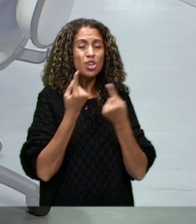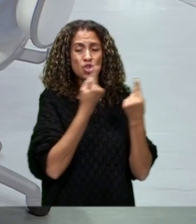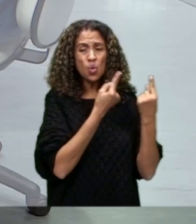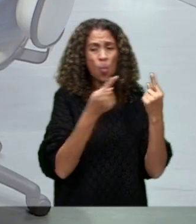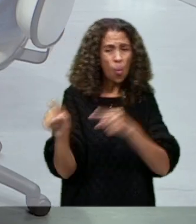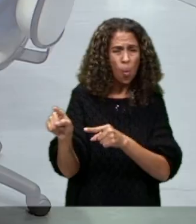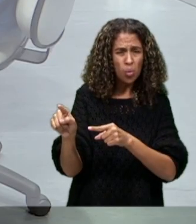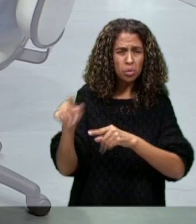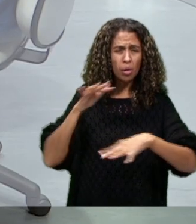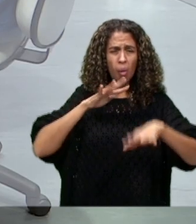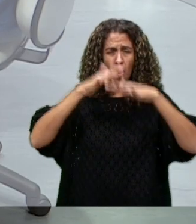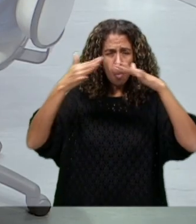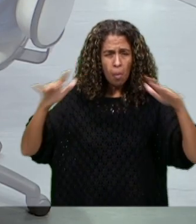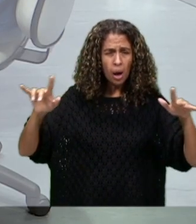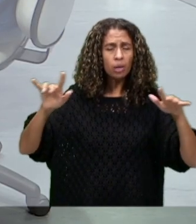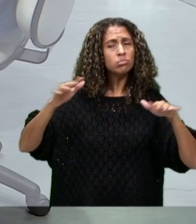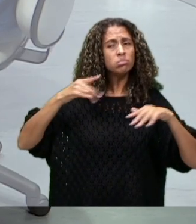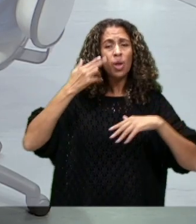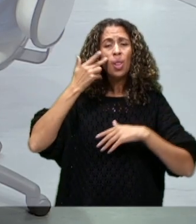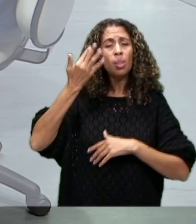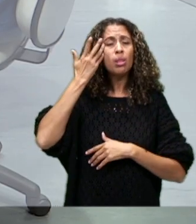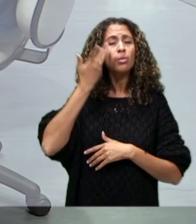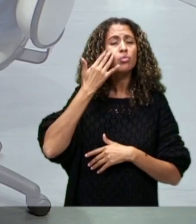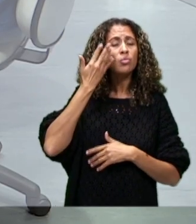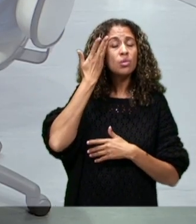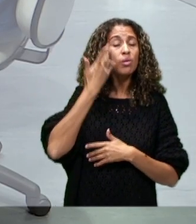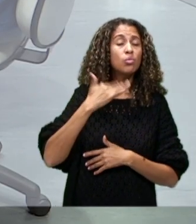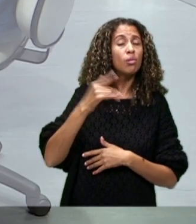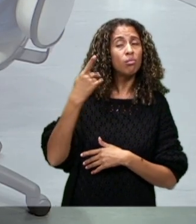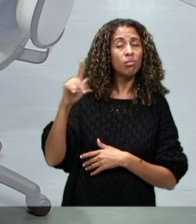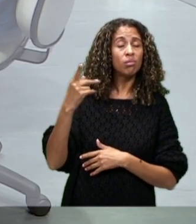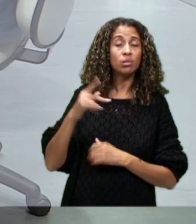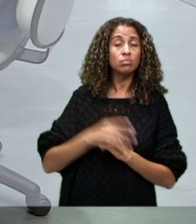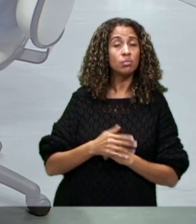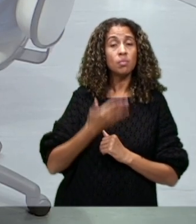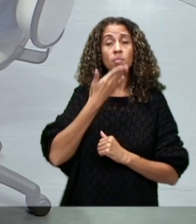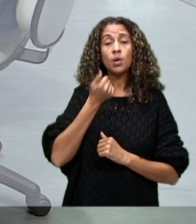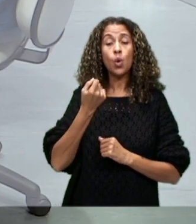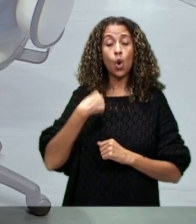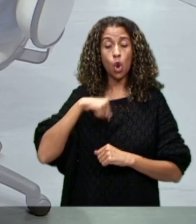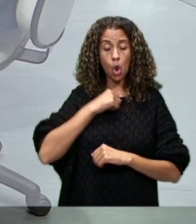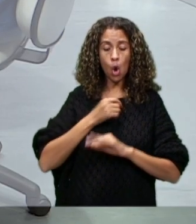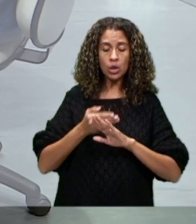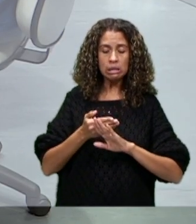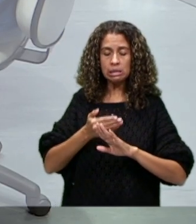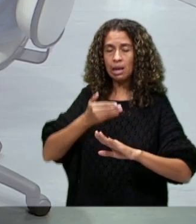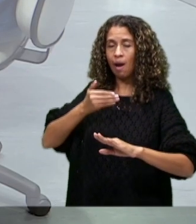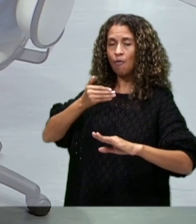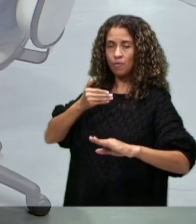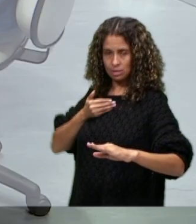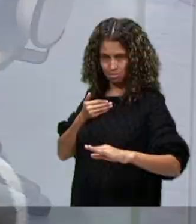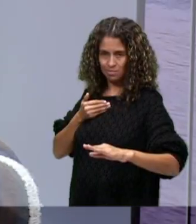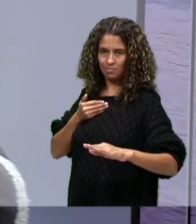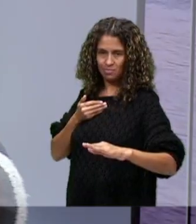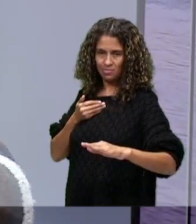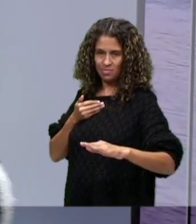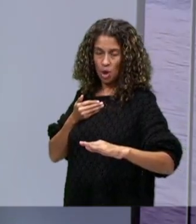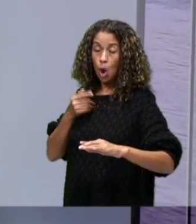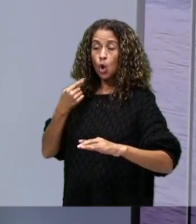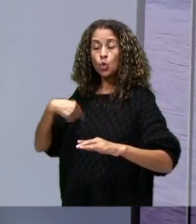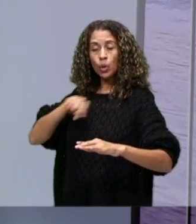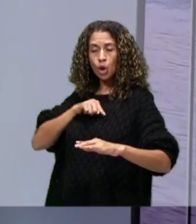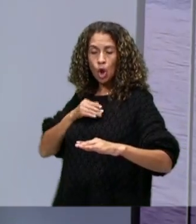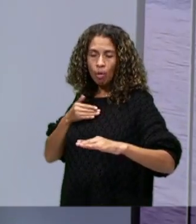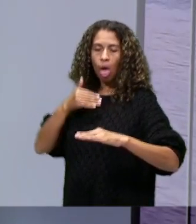constante movimento, né? E que por muitas vezes é melhor a gente se afastar um pouco daquele local do que